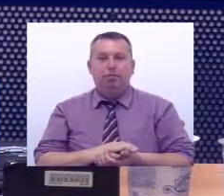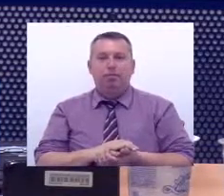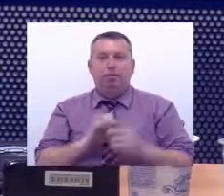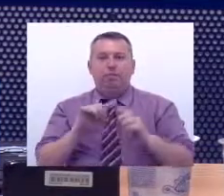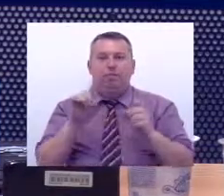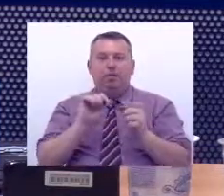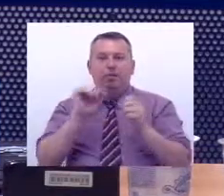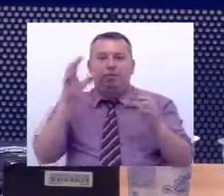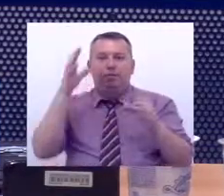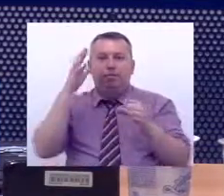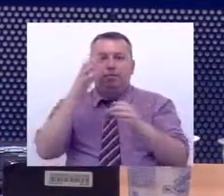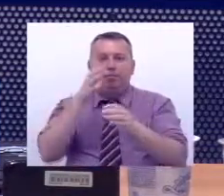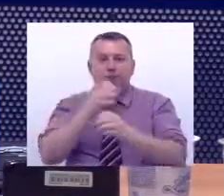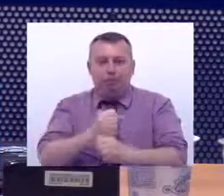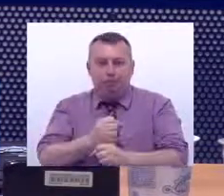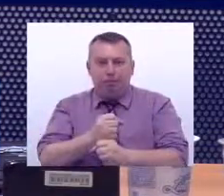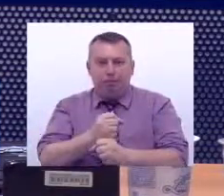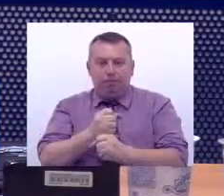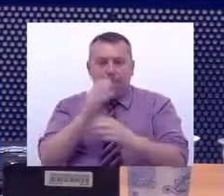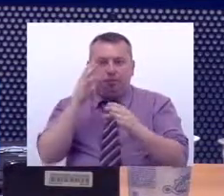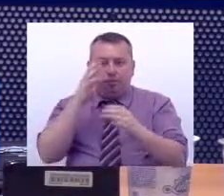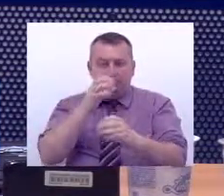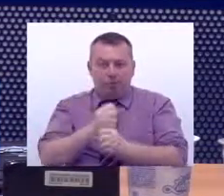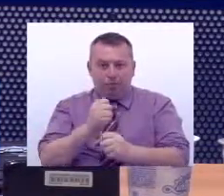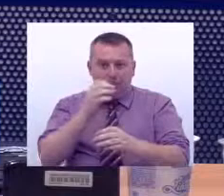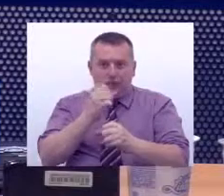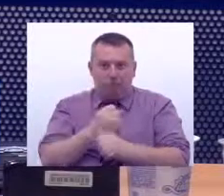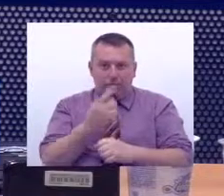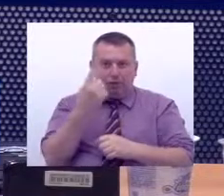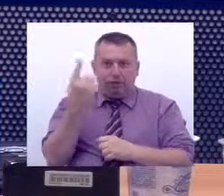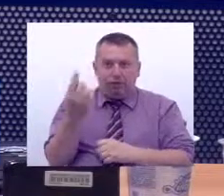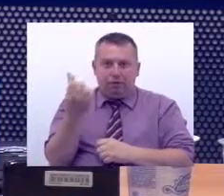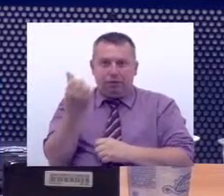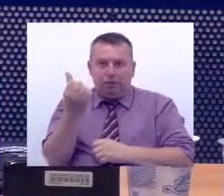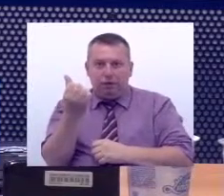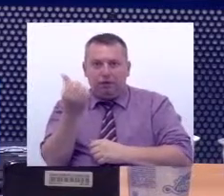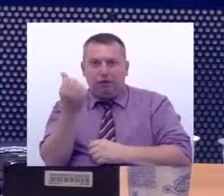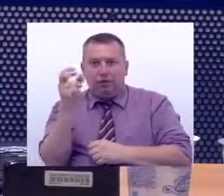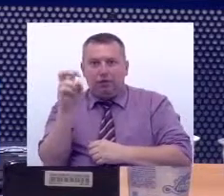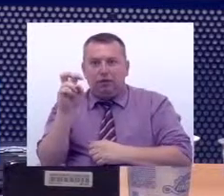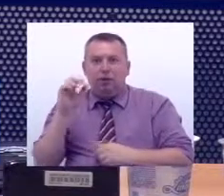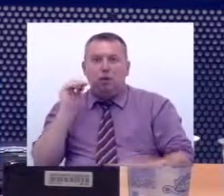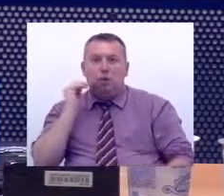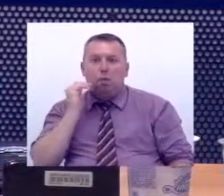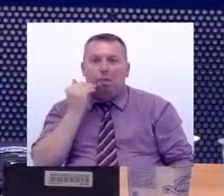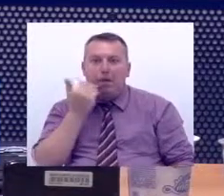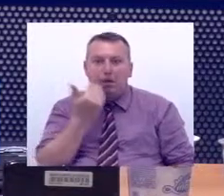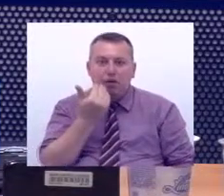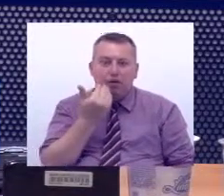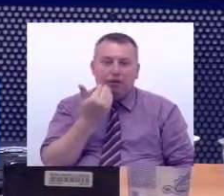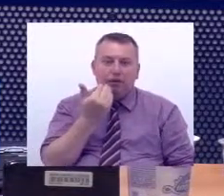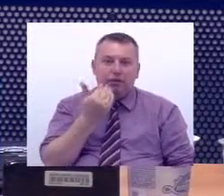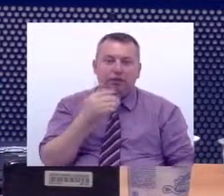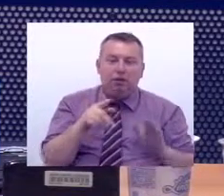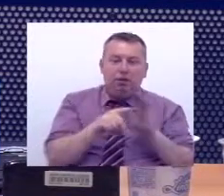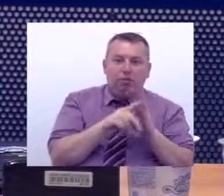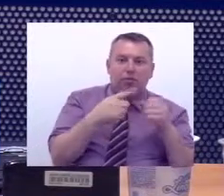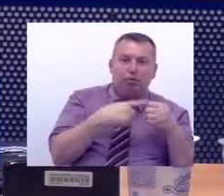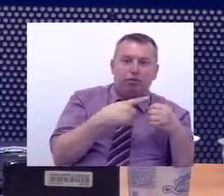Perfazendo assim o total do convênio, R$165.000, e da contrapartida do